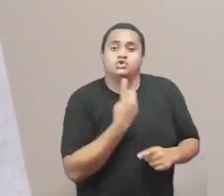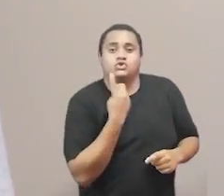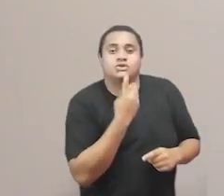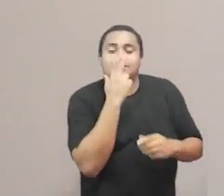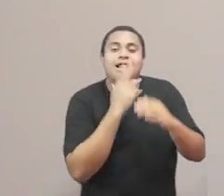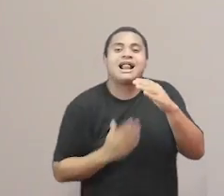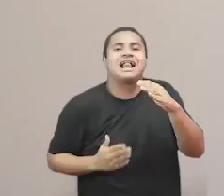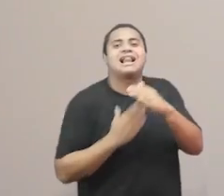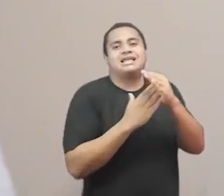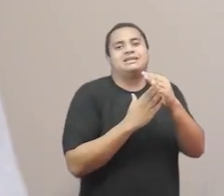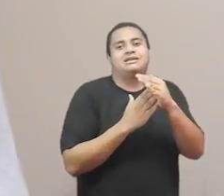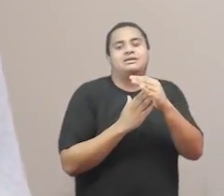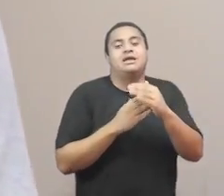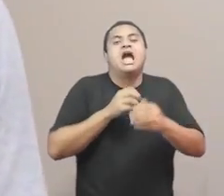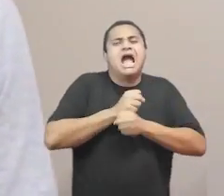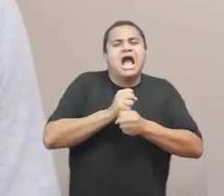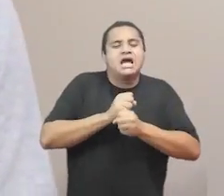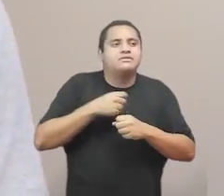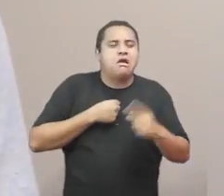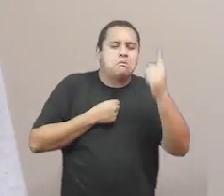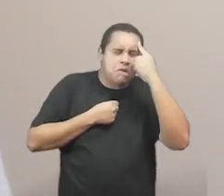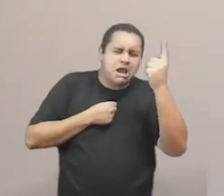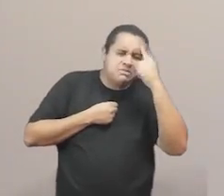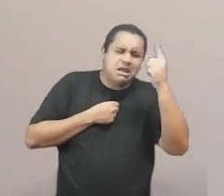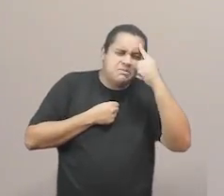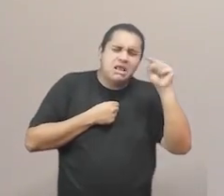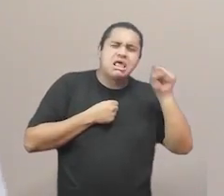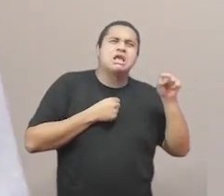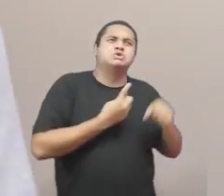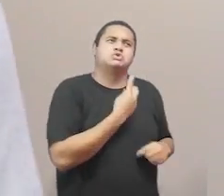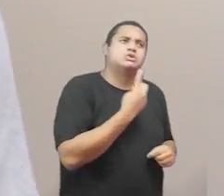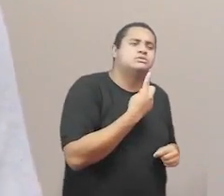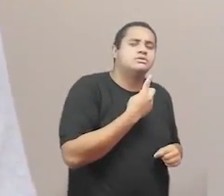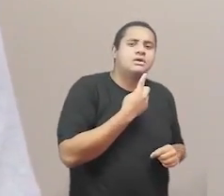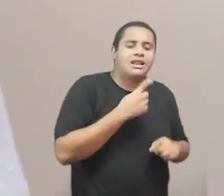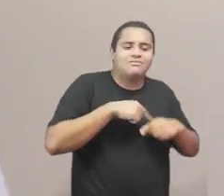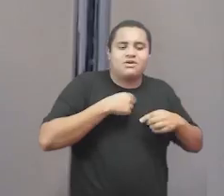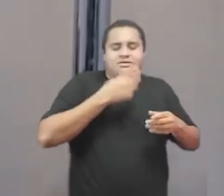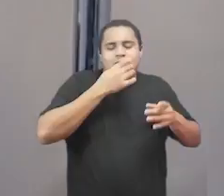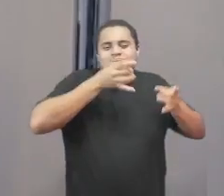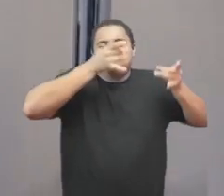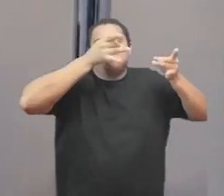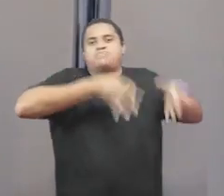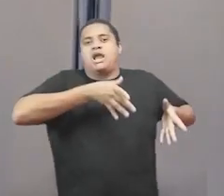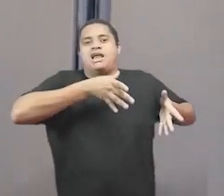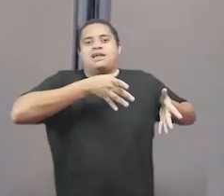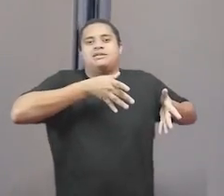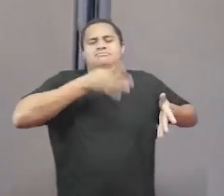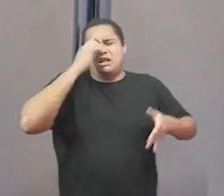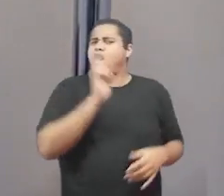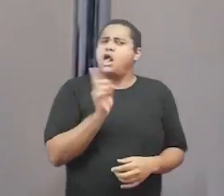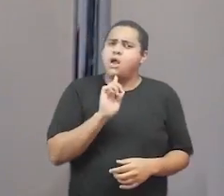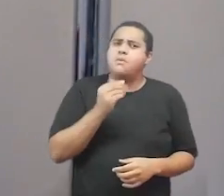anos repetindo essa crença para as pessoas e para mim mesmo, eu resolvi me desapegar e dizer, não, não é melhor ir sozinho não. Vou me desapegar, eu acho que é